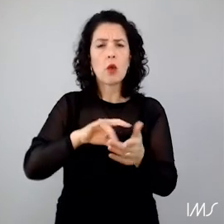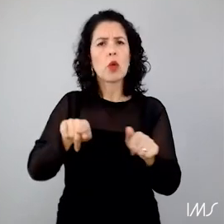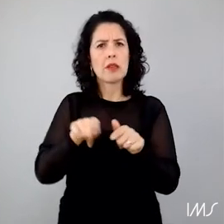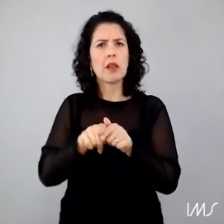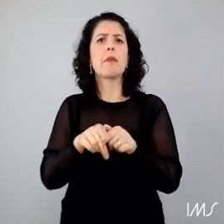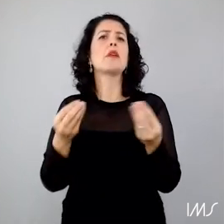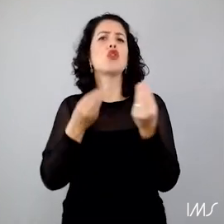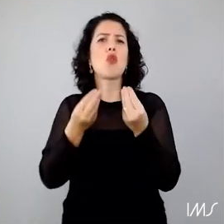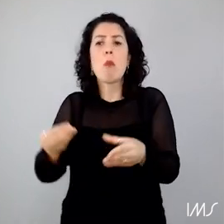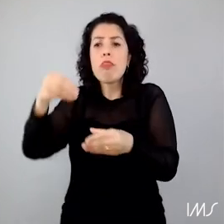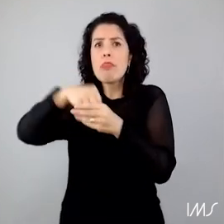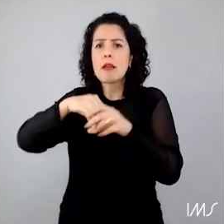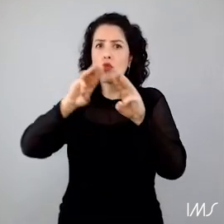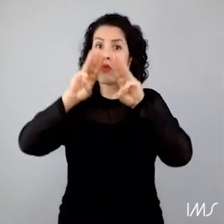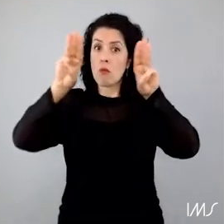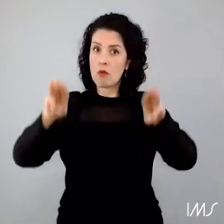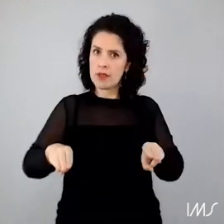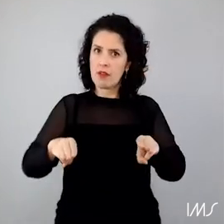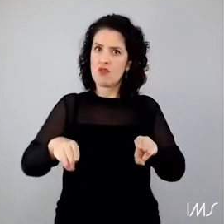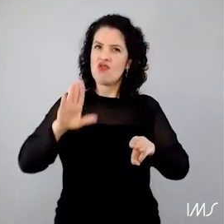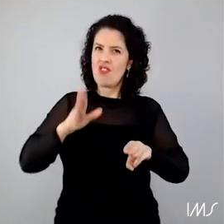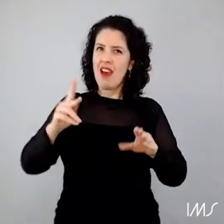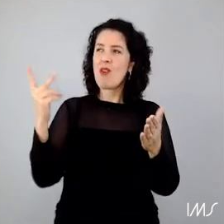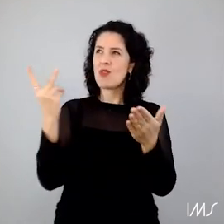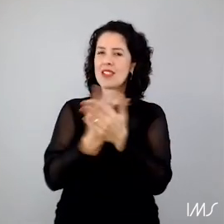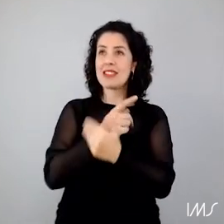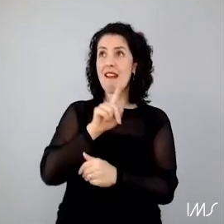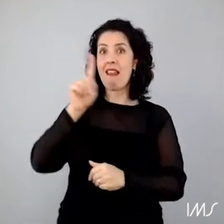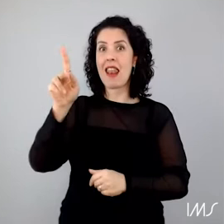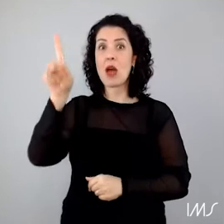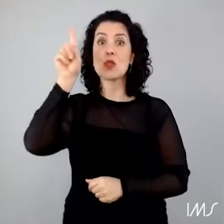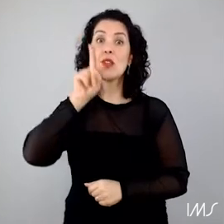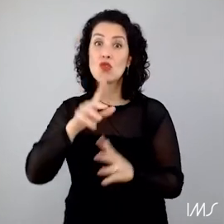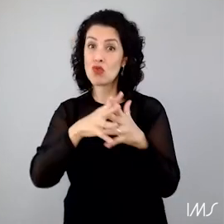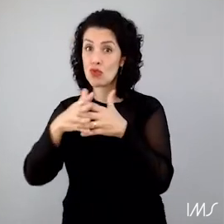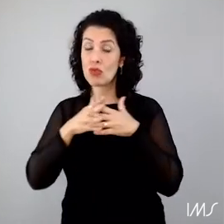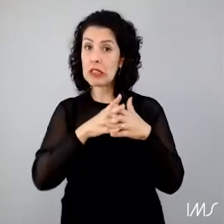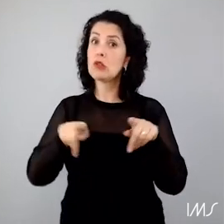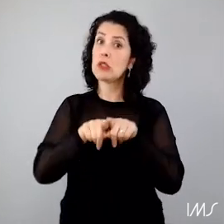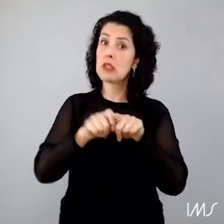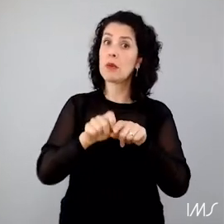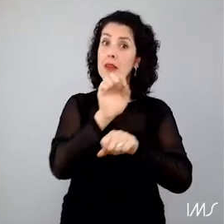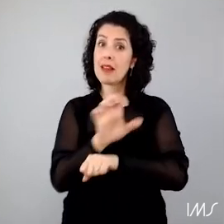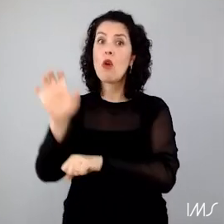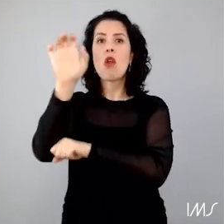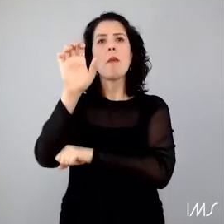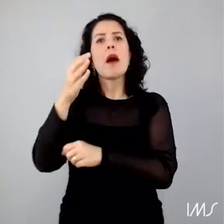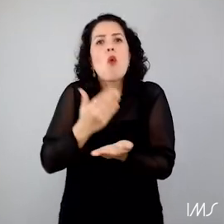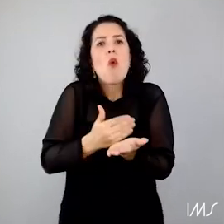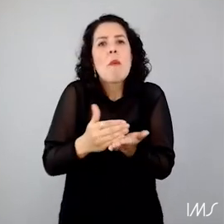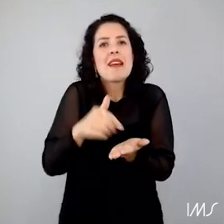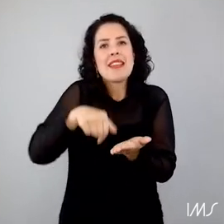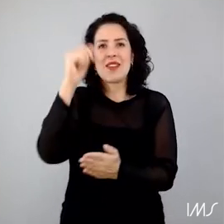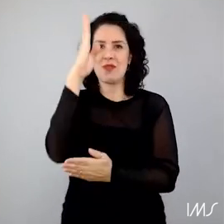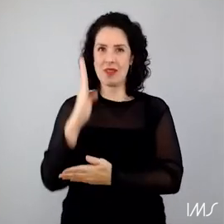entre instituições museológicas nos Estados Unidos e na Europa, é um dos debates que começa a ganhar corpo no Brasil.